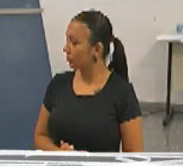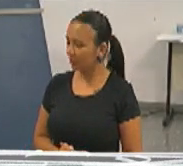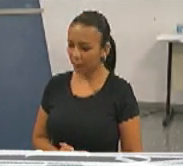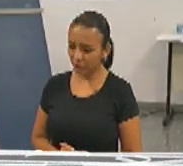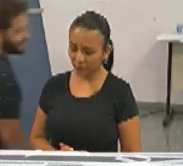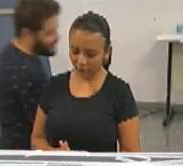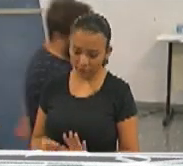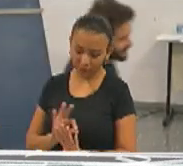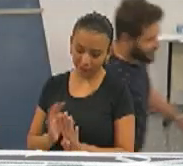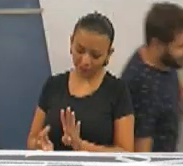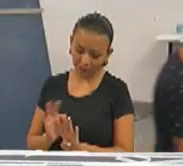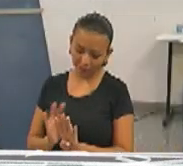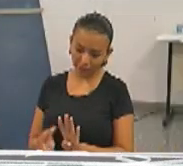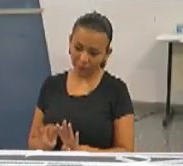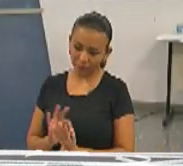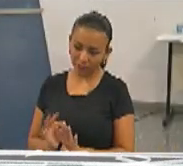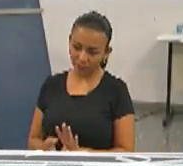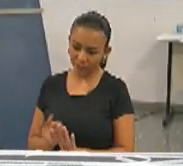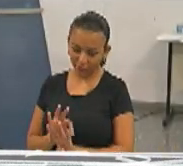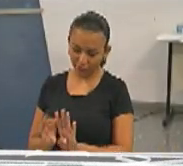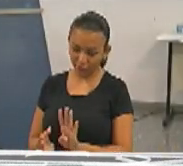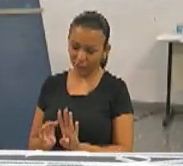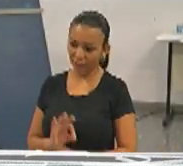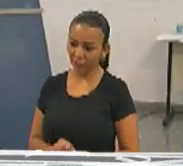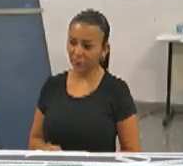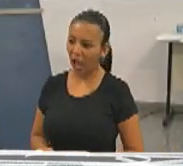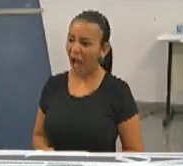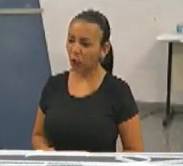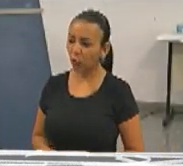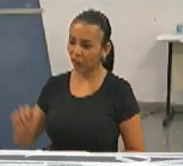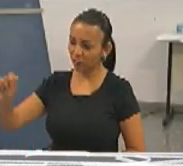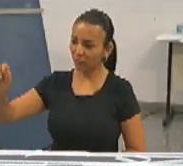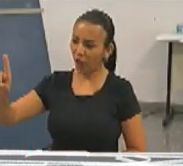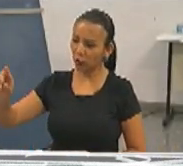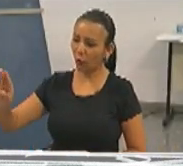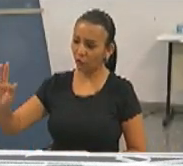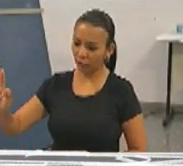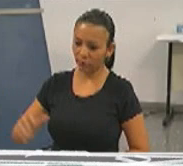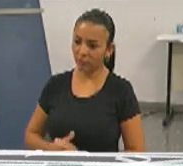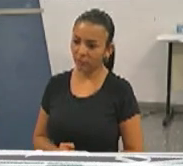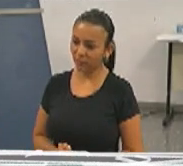A discente Stephanie Tayara, da Química, pode fazer a pergunta.